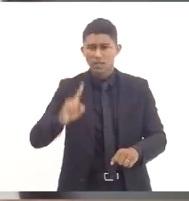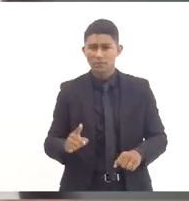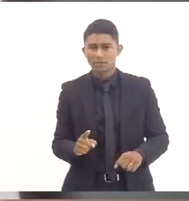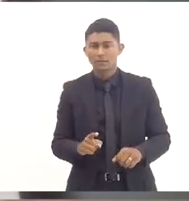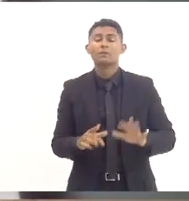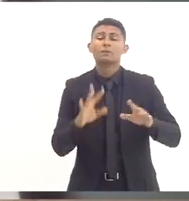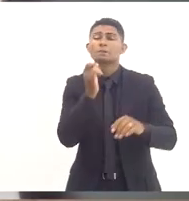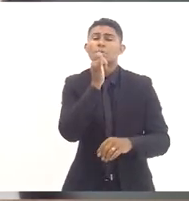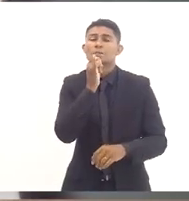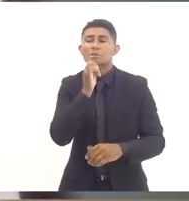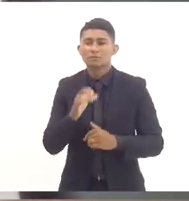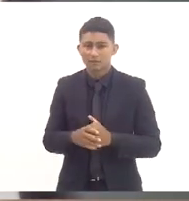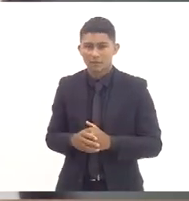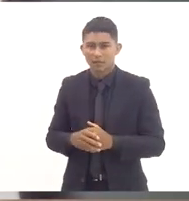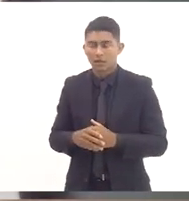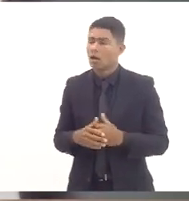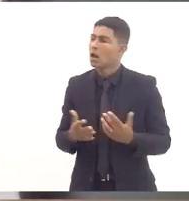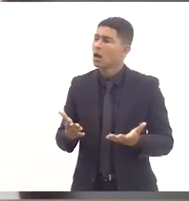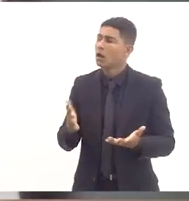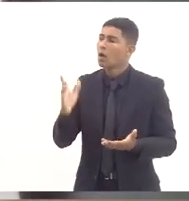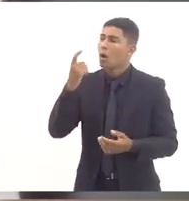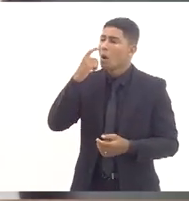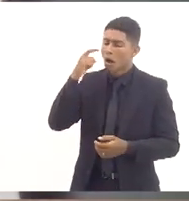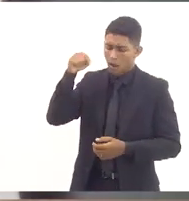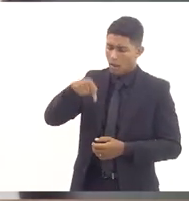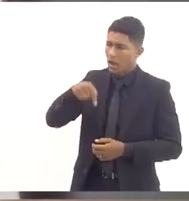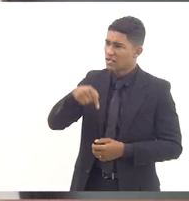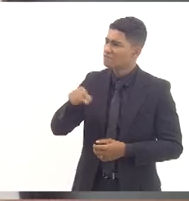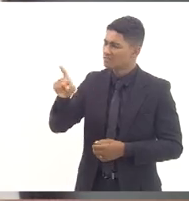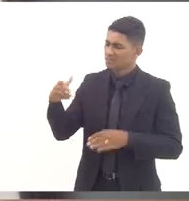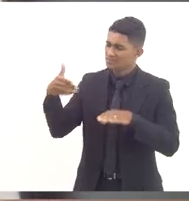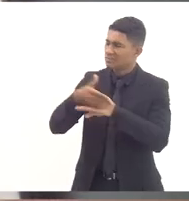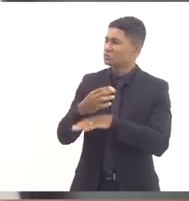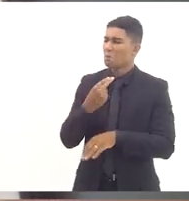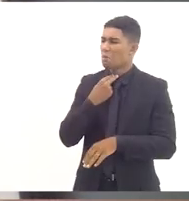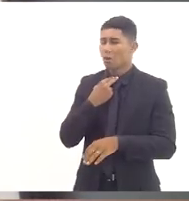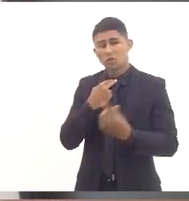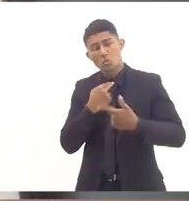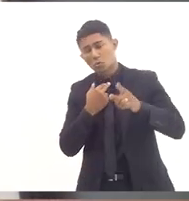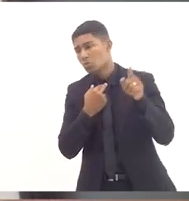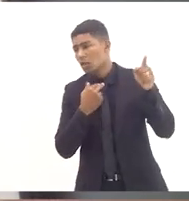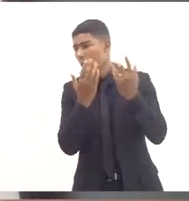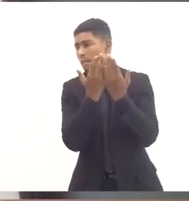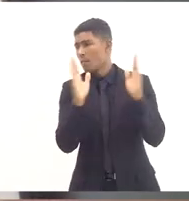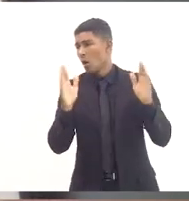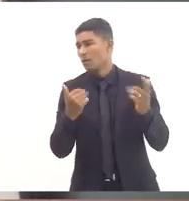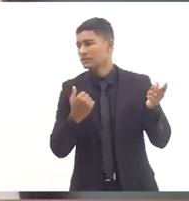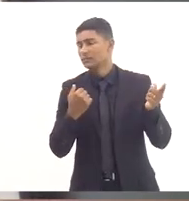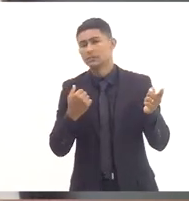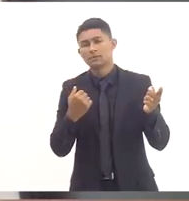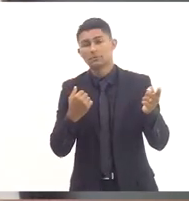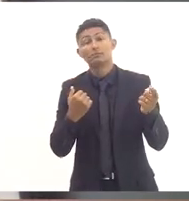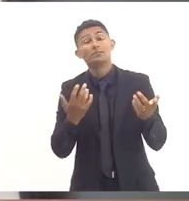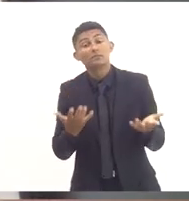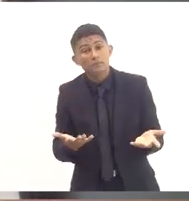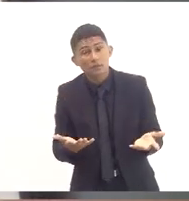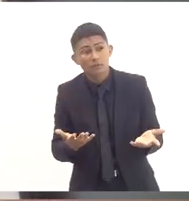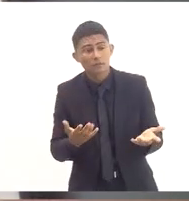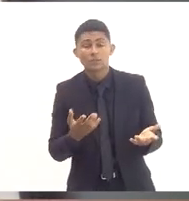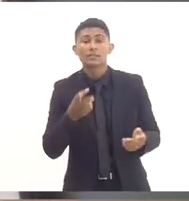tem que entrar lá na outra e os uma pessoa que não tem diferença imagina para aquela que tem deficiência então custa ligar vou perguntar